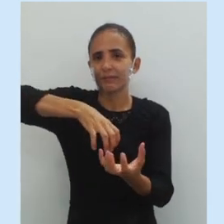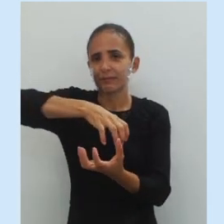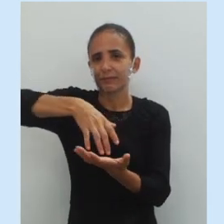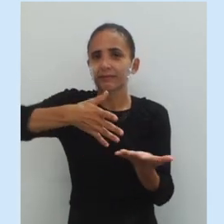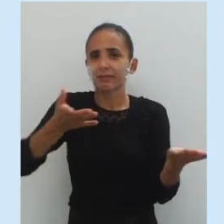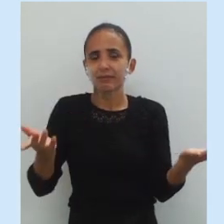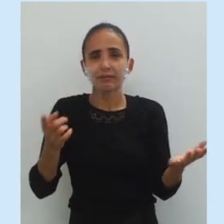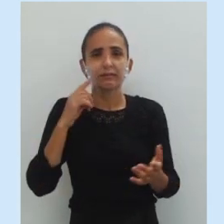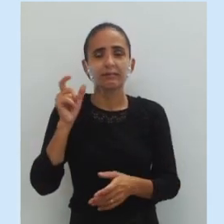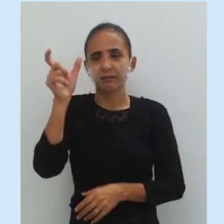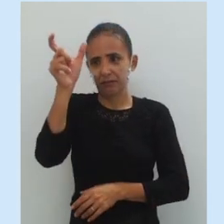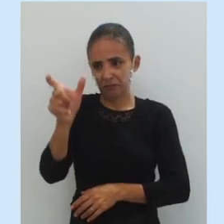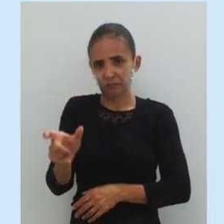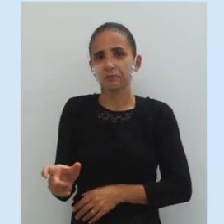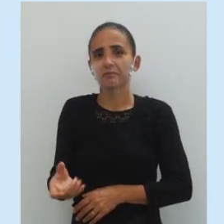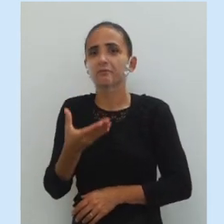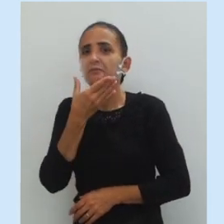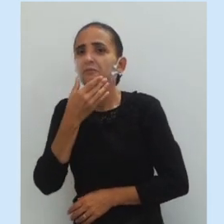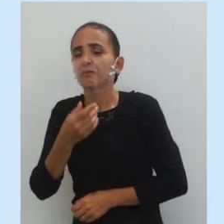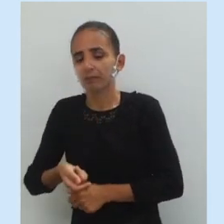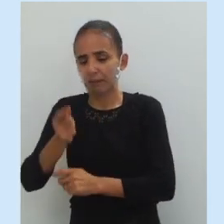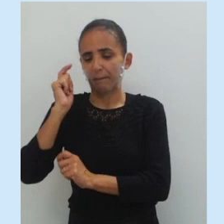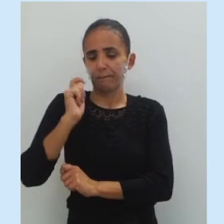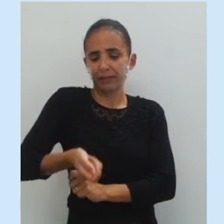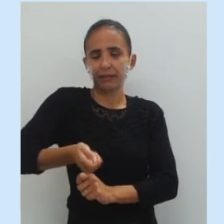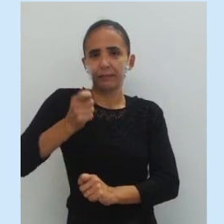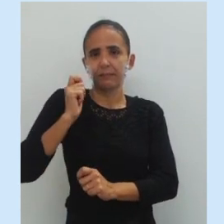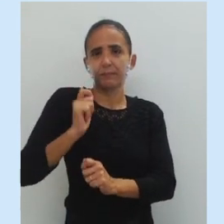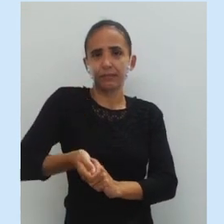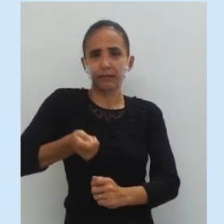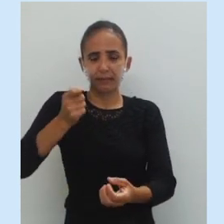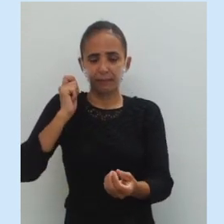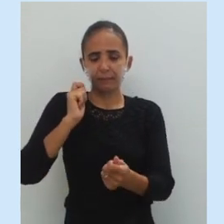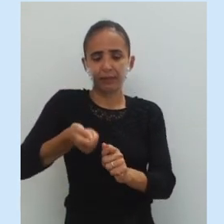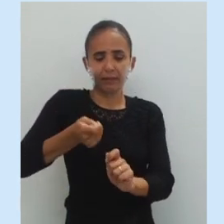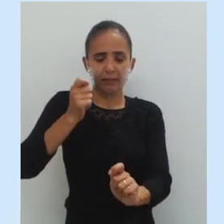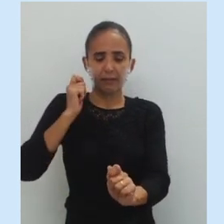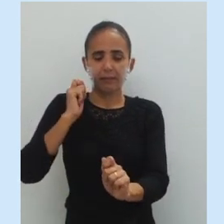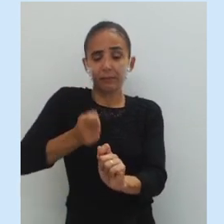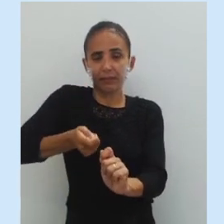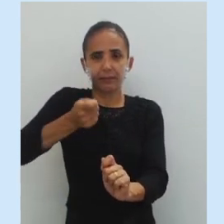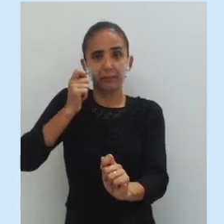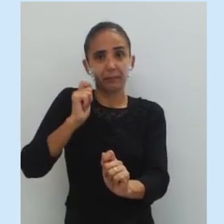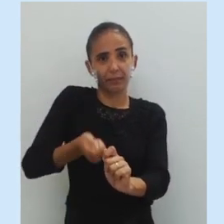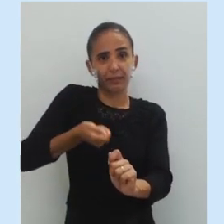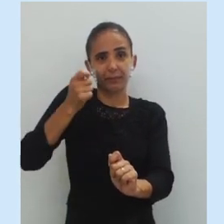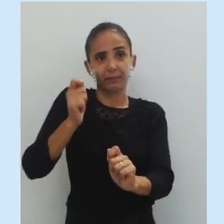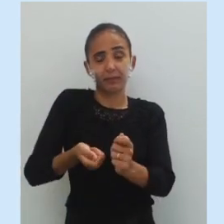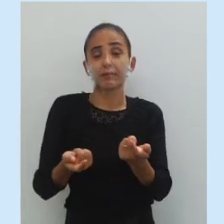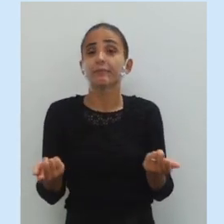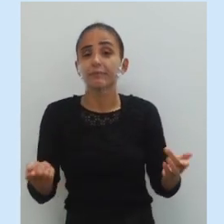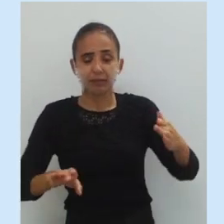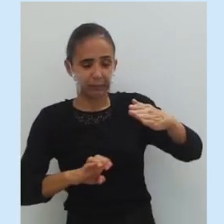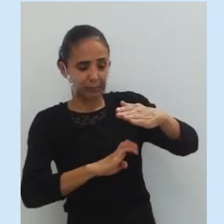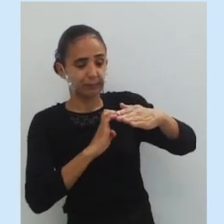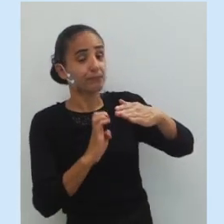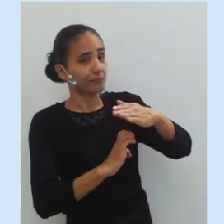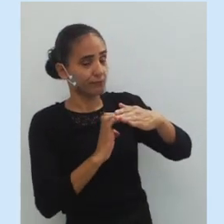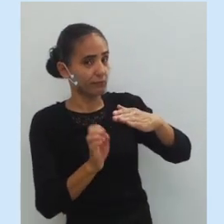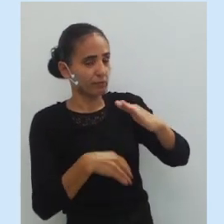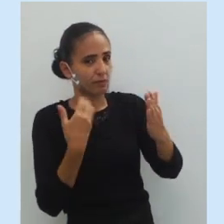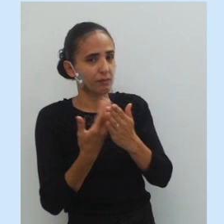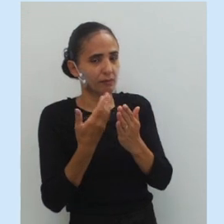homem que está martelando ali na pedra uma roda, né? Porque as empresas elas fazem estudos com